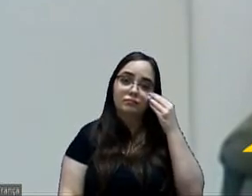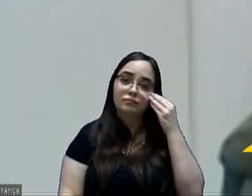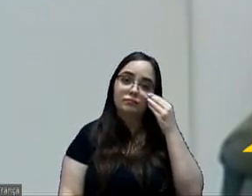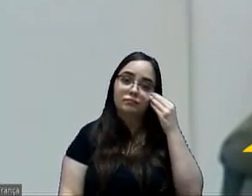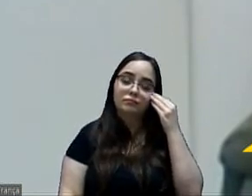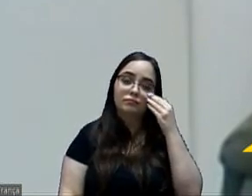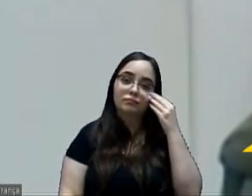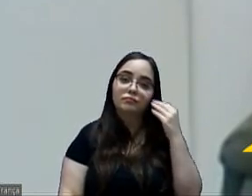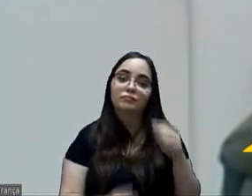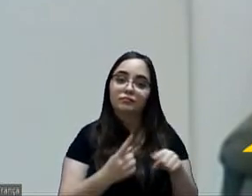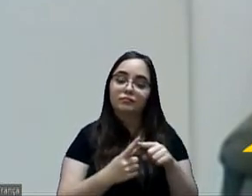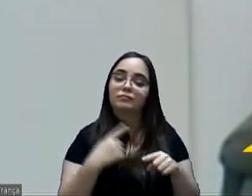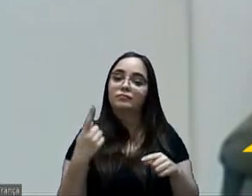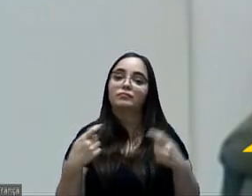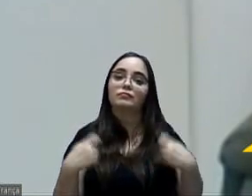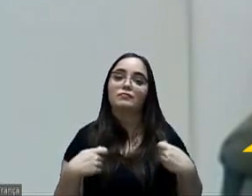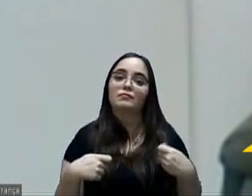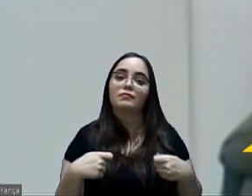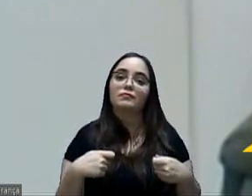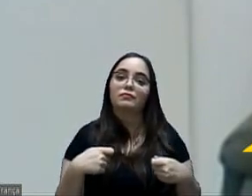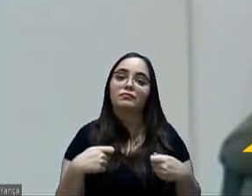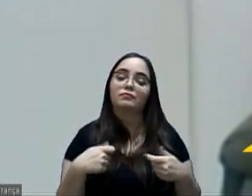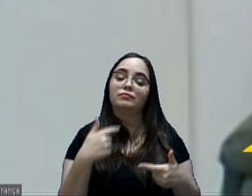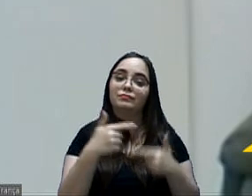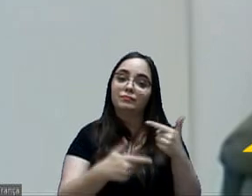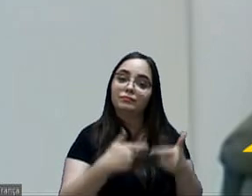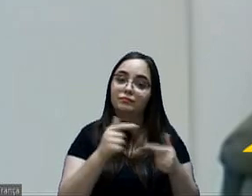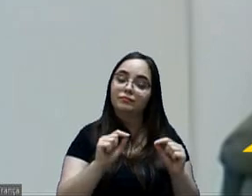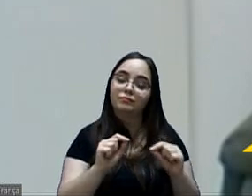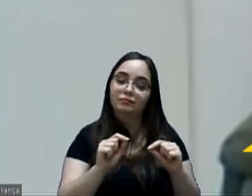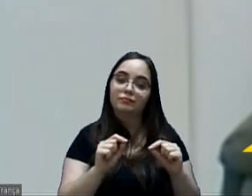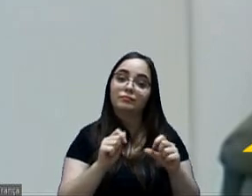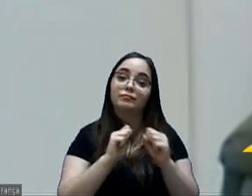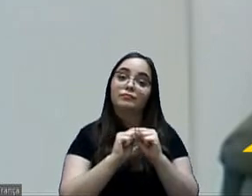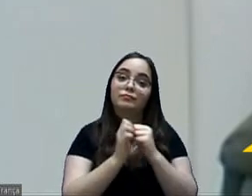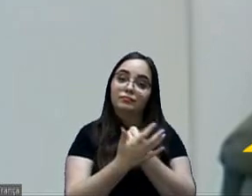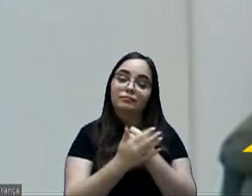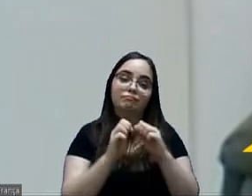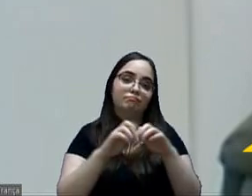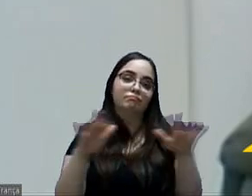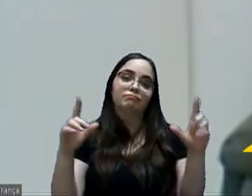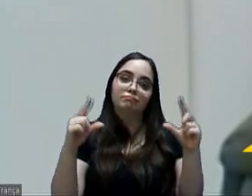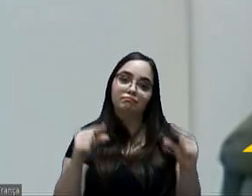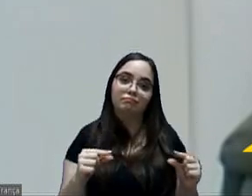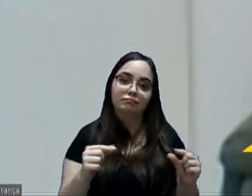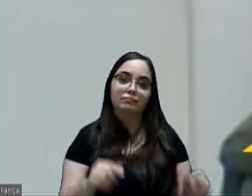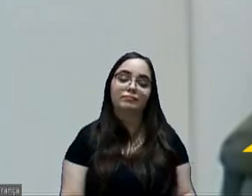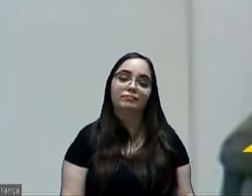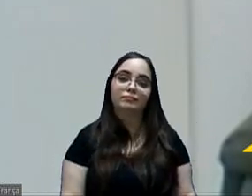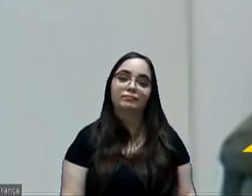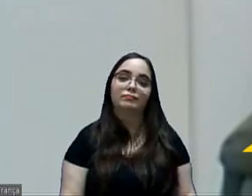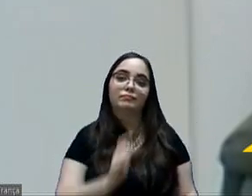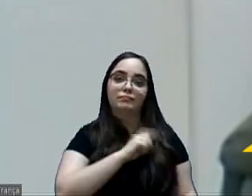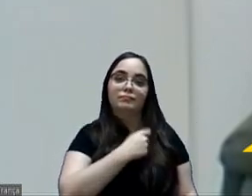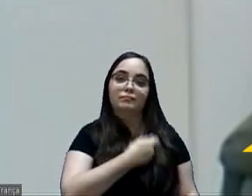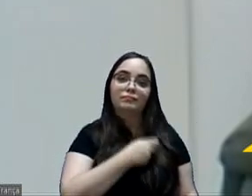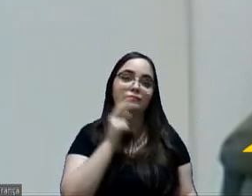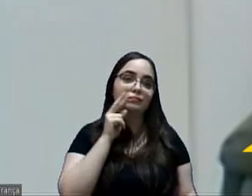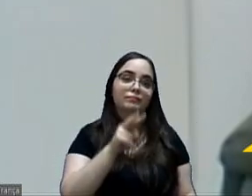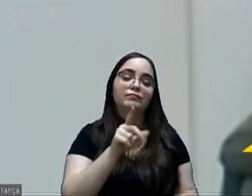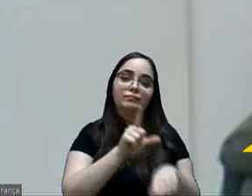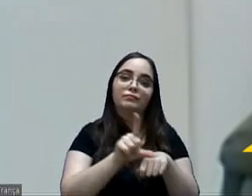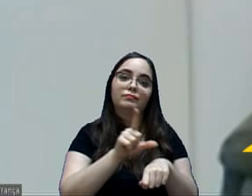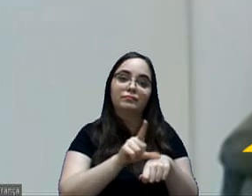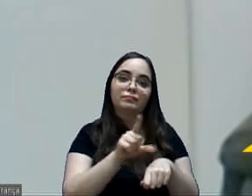tenha um trabalho de frear a disseminação do vírus. É preciso que a fiscalização vá lá no centro e veja um monte de loja